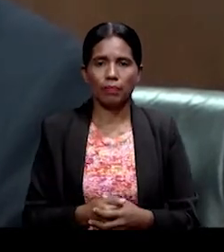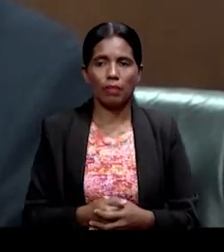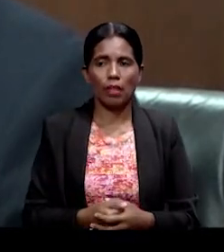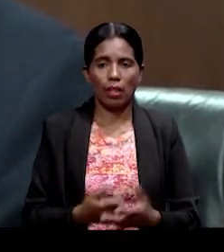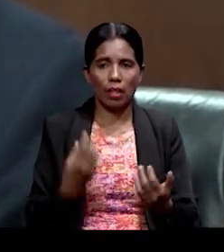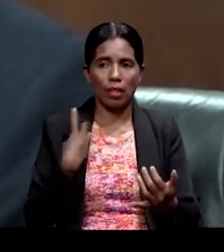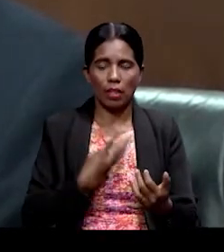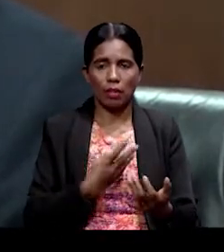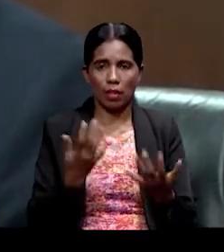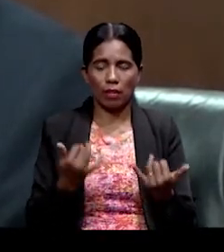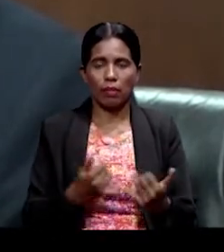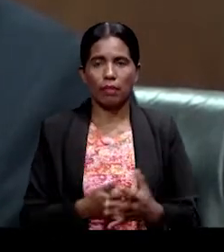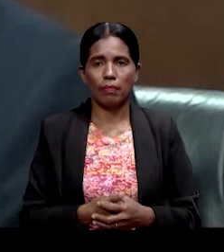agora